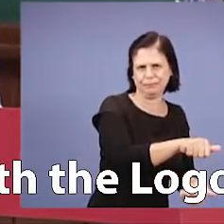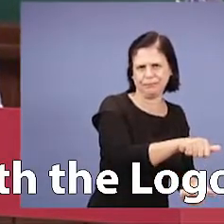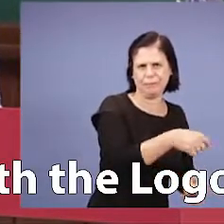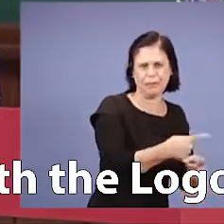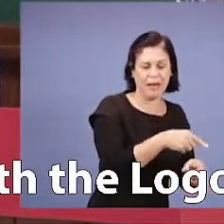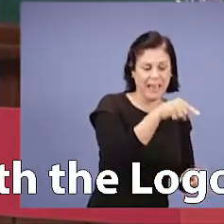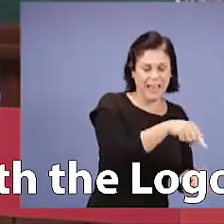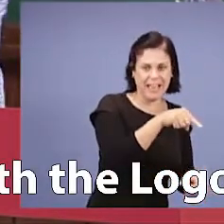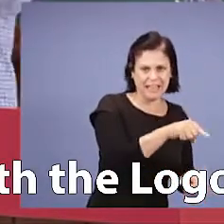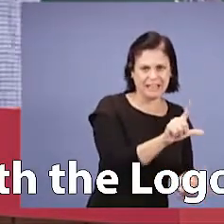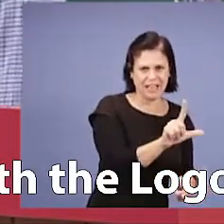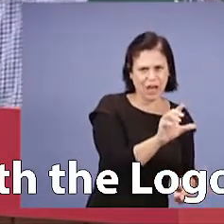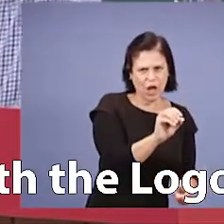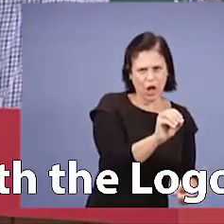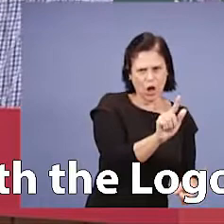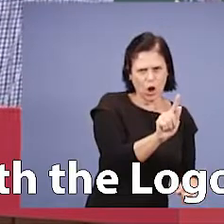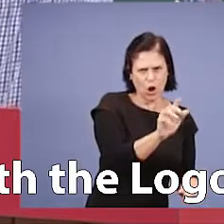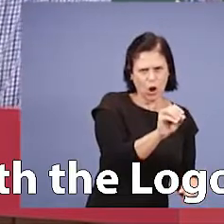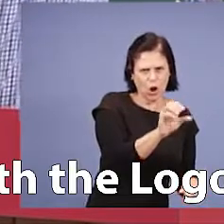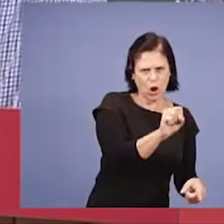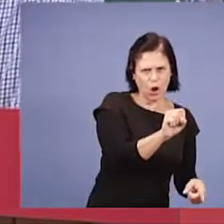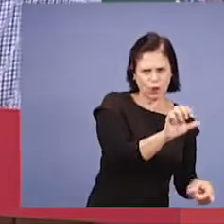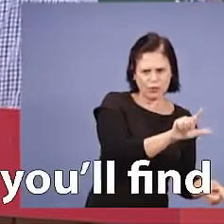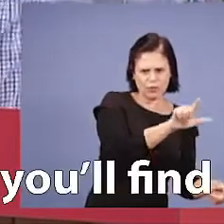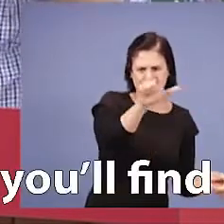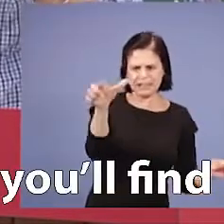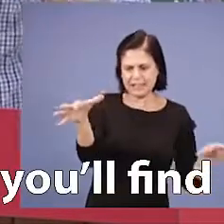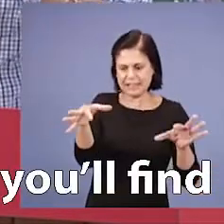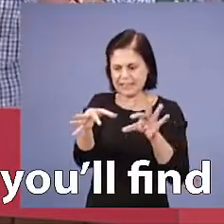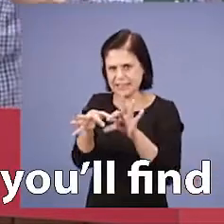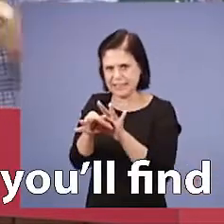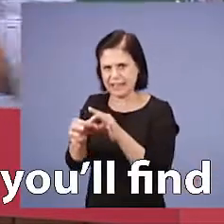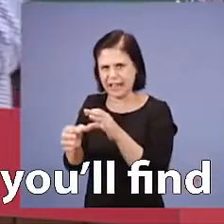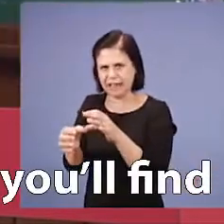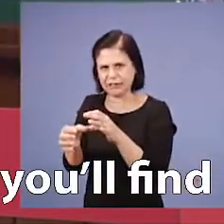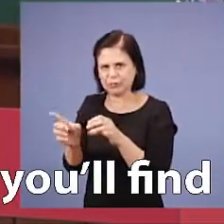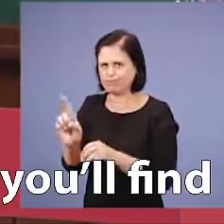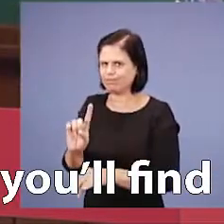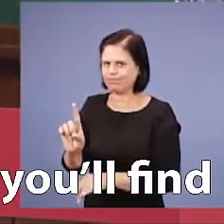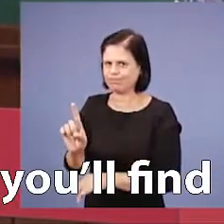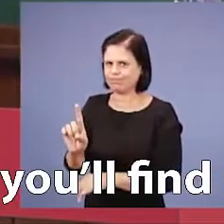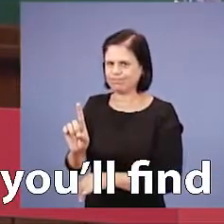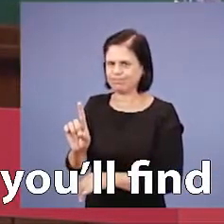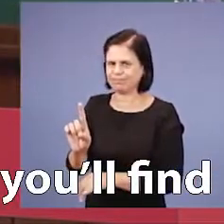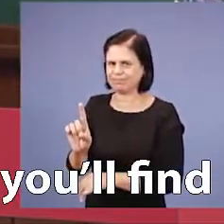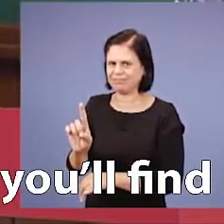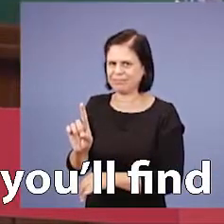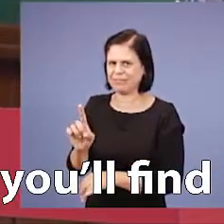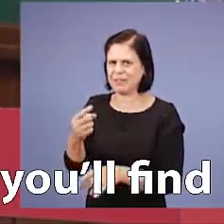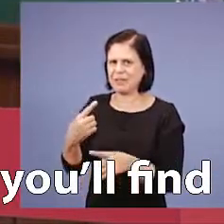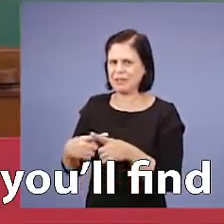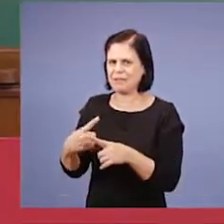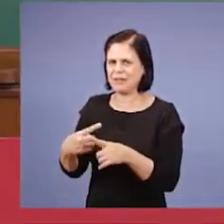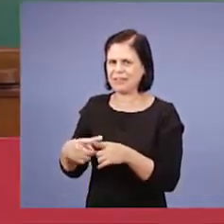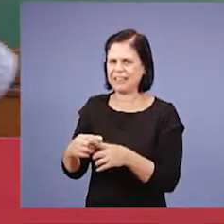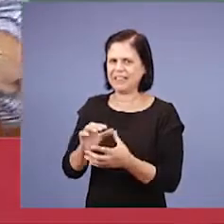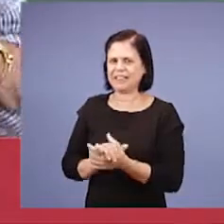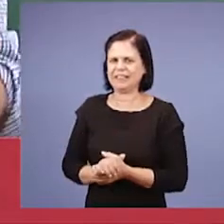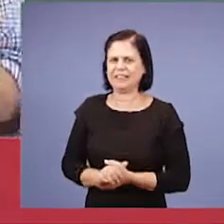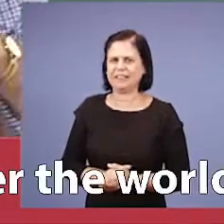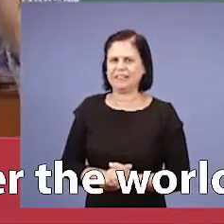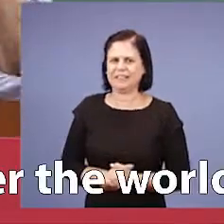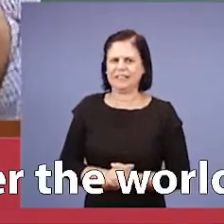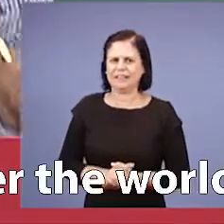ligado com o logos da criação no logo da criação você vai encontrar